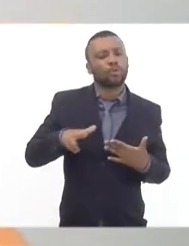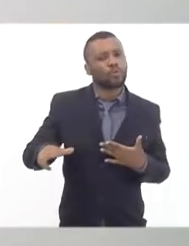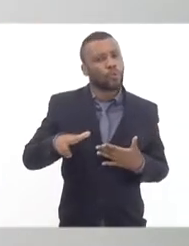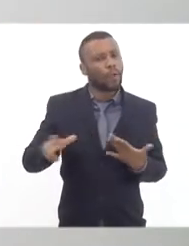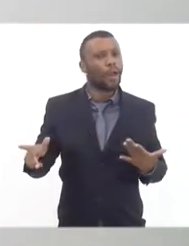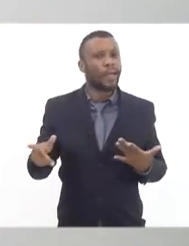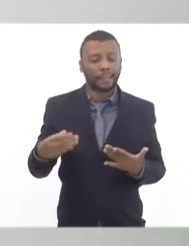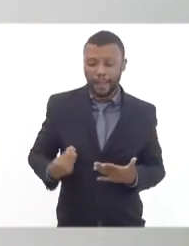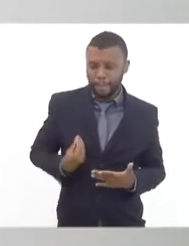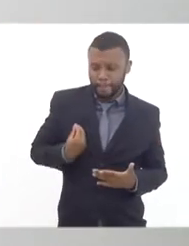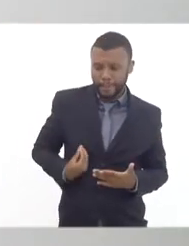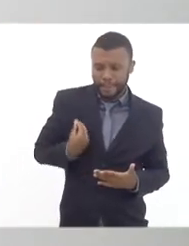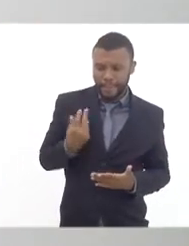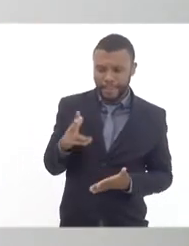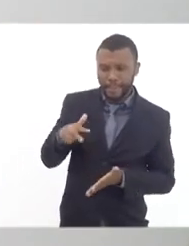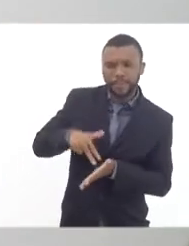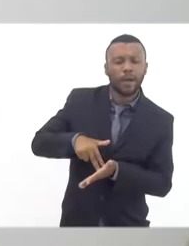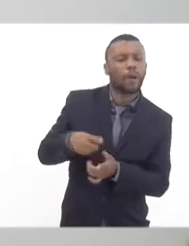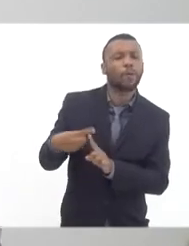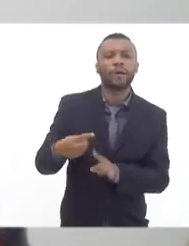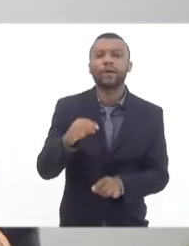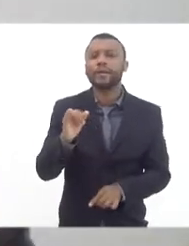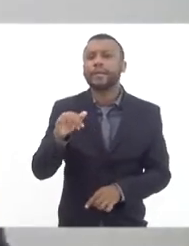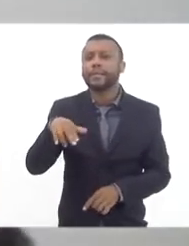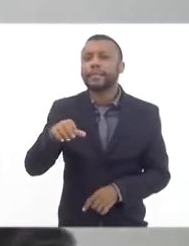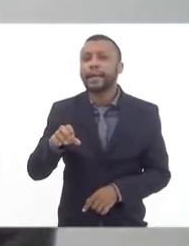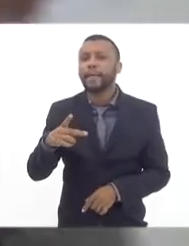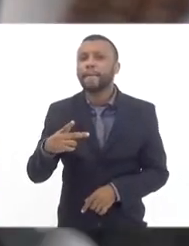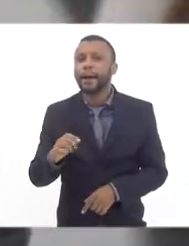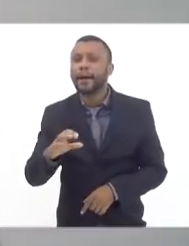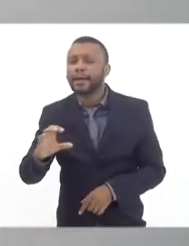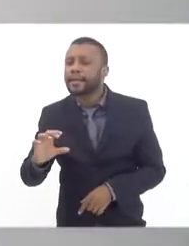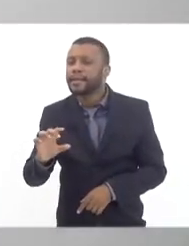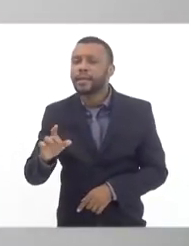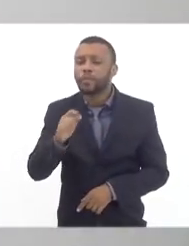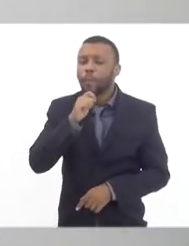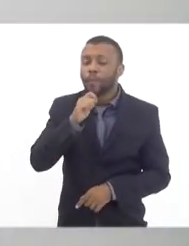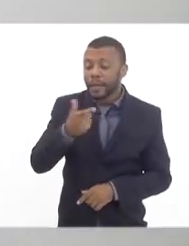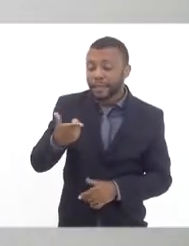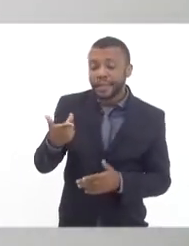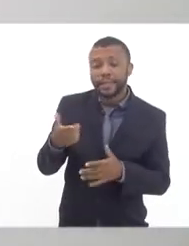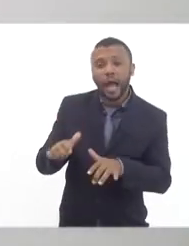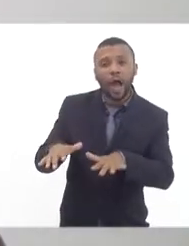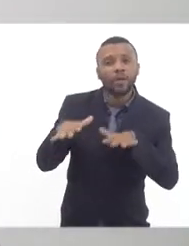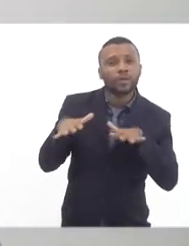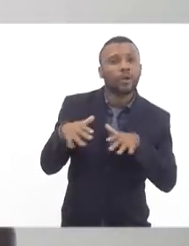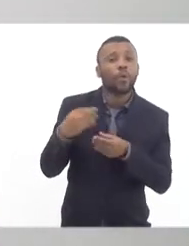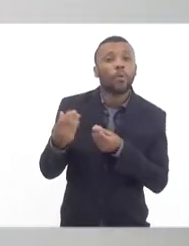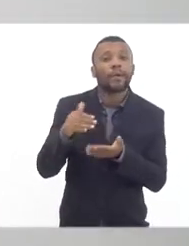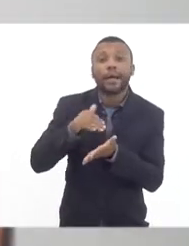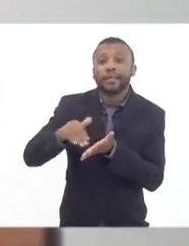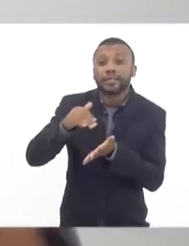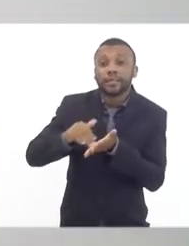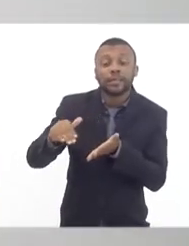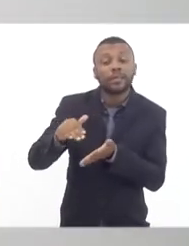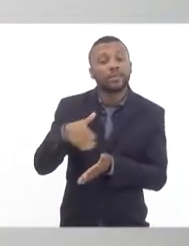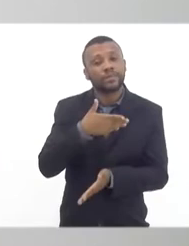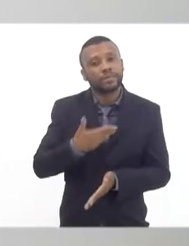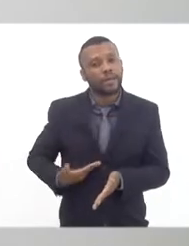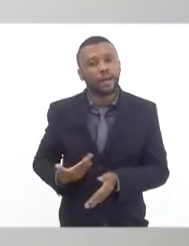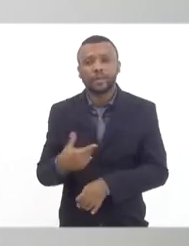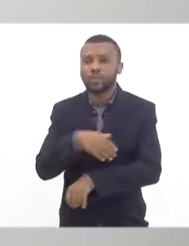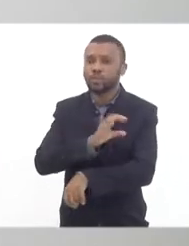que não está aqui presente. Por que que o INEPAC não está nessa audiência pública, gente? Como é que a Secretaria de Estado de Cultura não está nessa